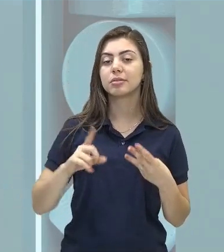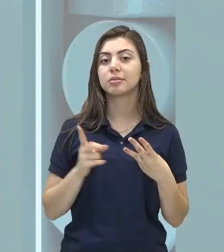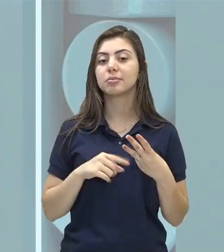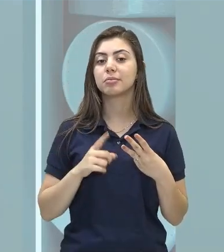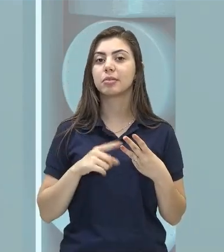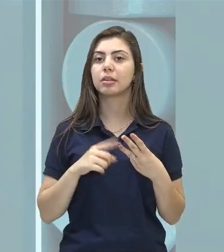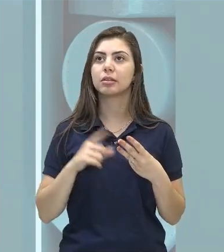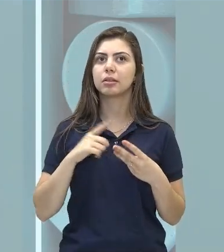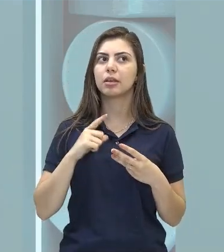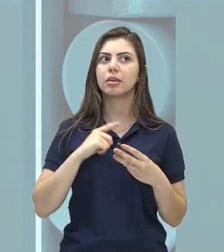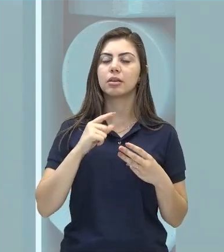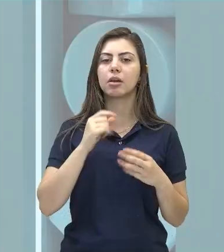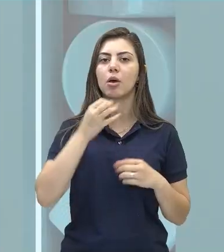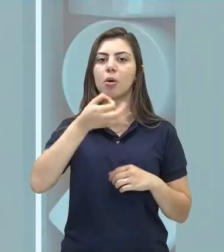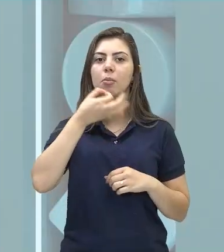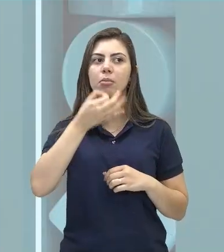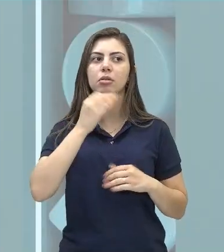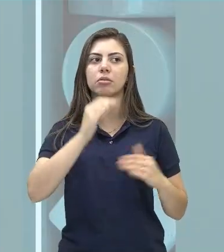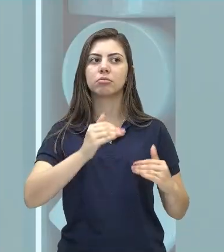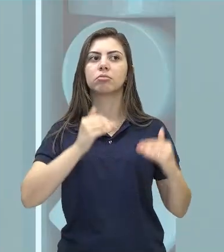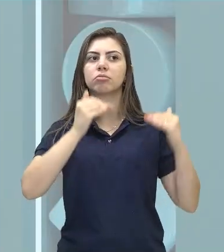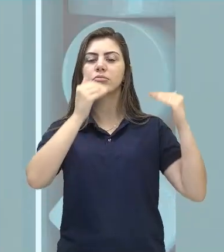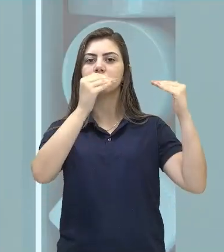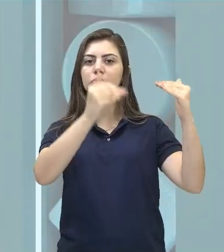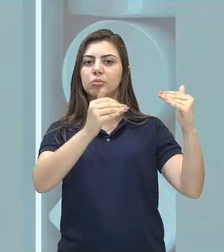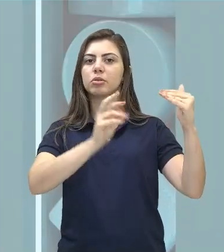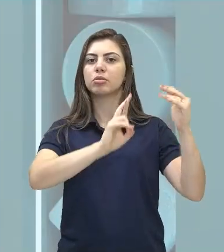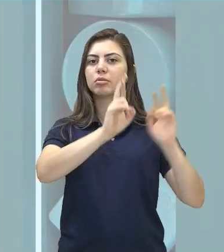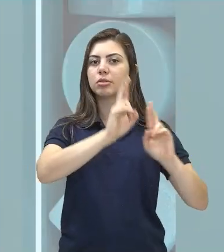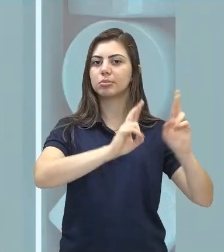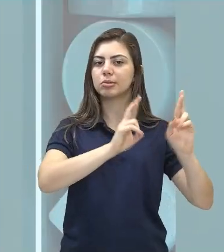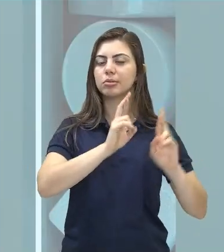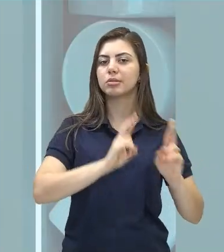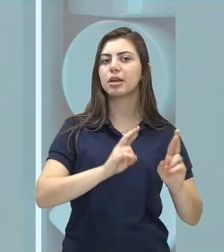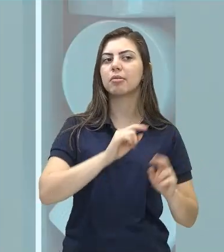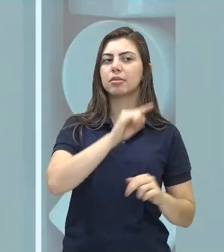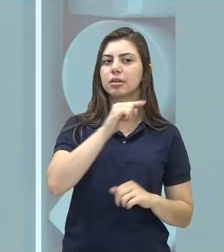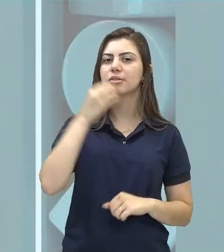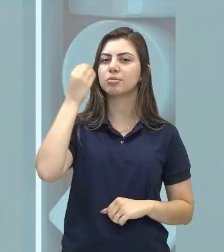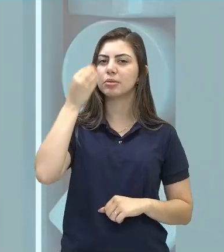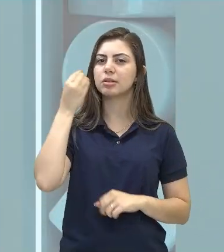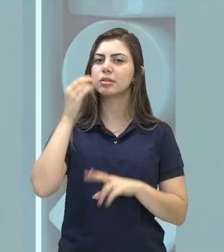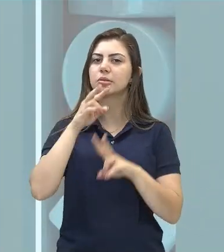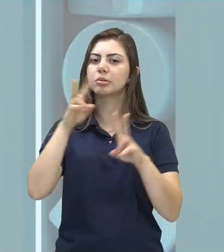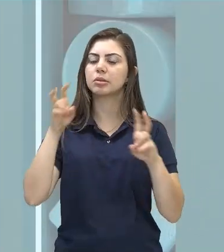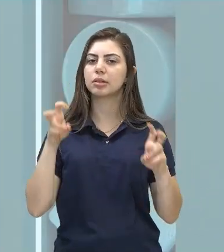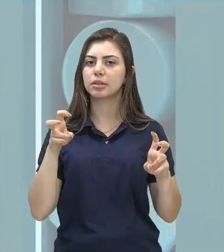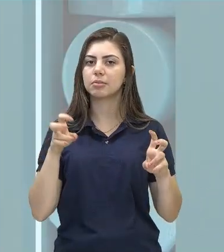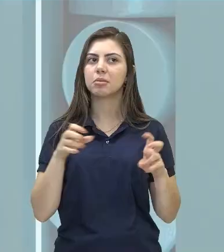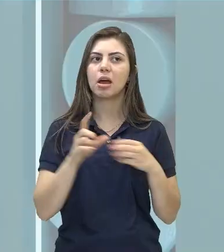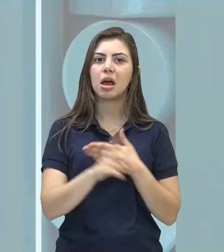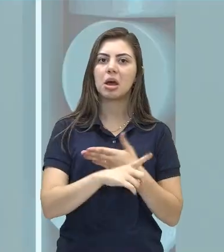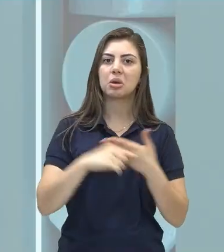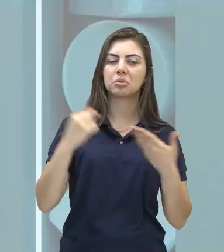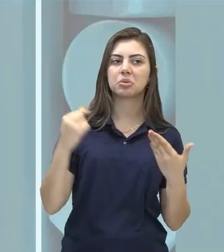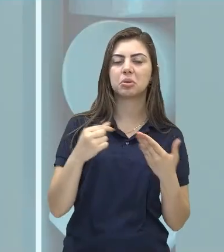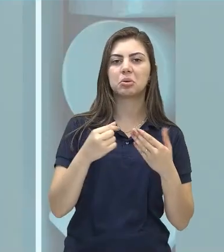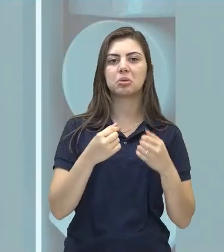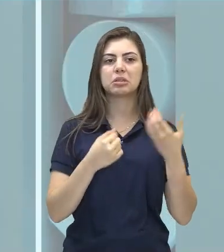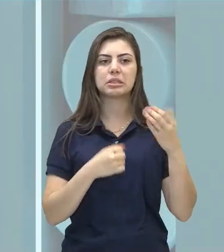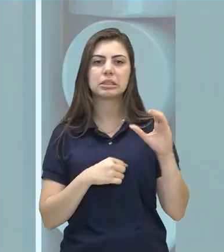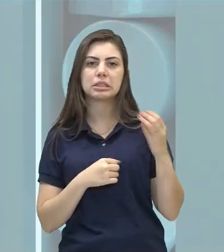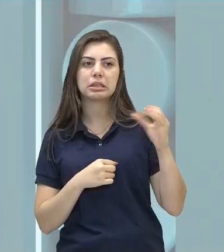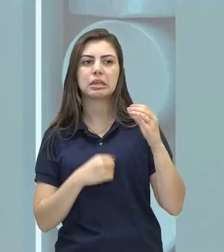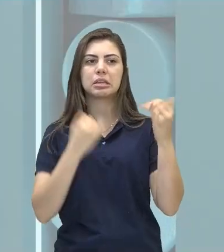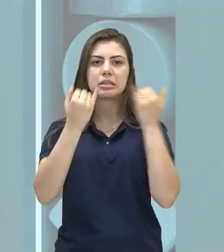argumentos de autoridade, chamando para a nossa fala, para o nosso discurso, né, autores, cientistas,